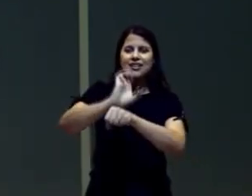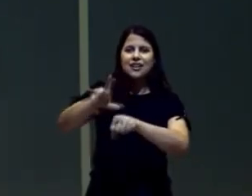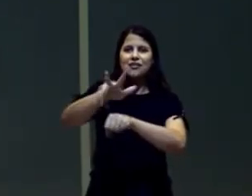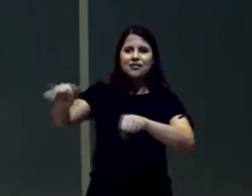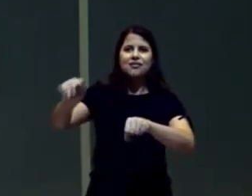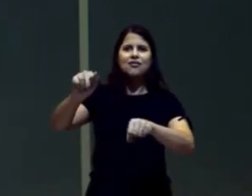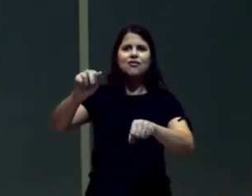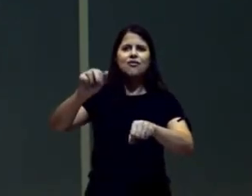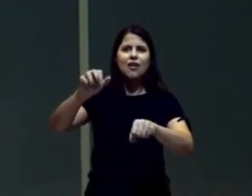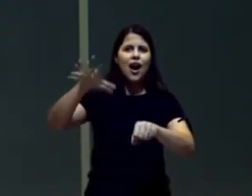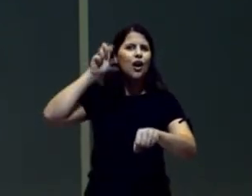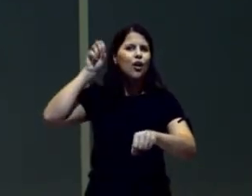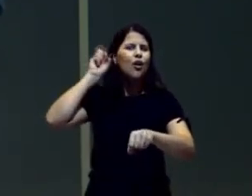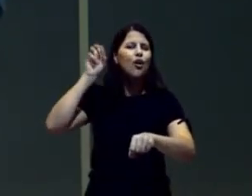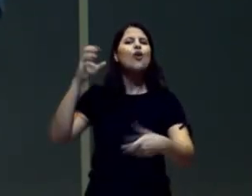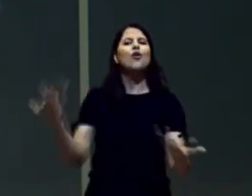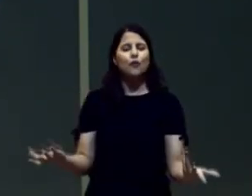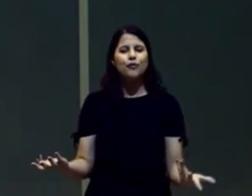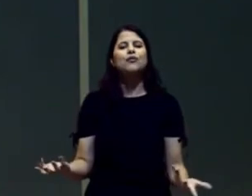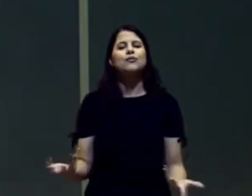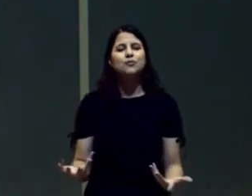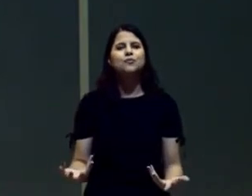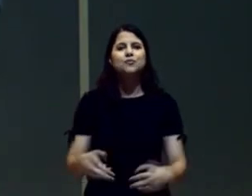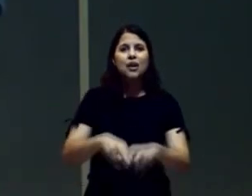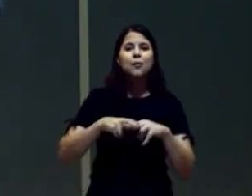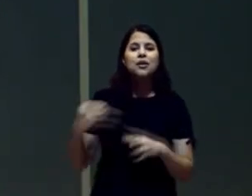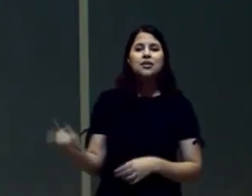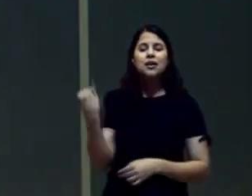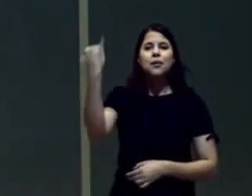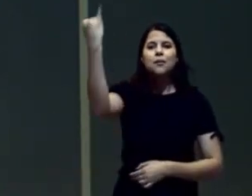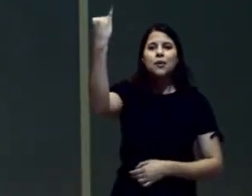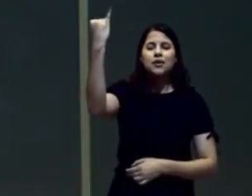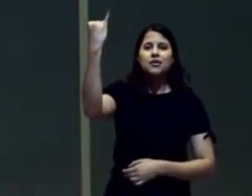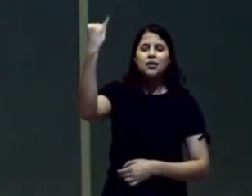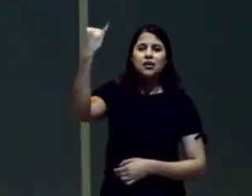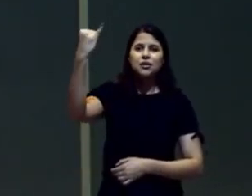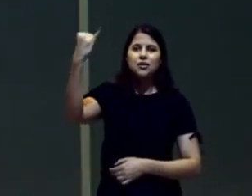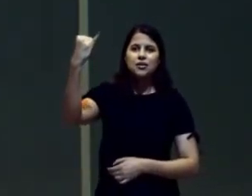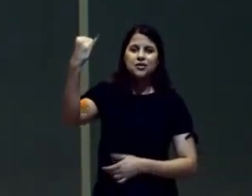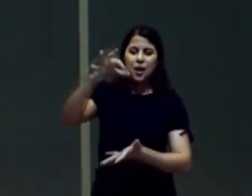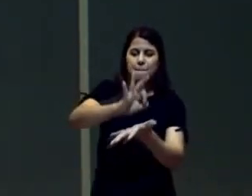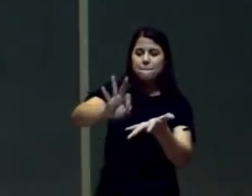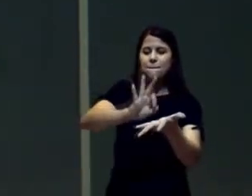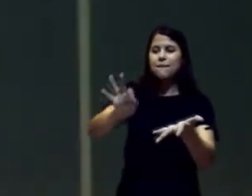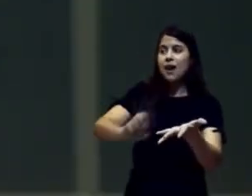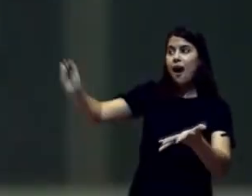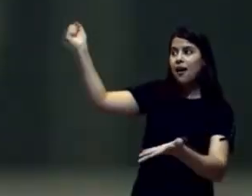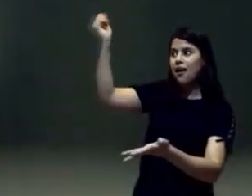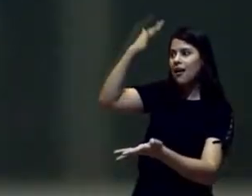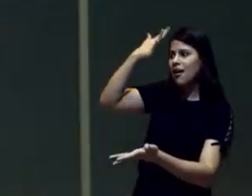Timóteo, mas ela seria lida de uma forma coletiva. Por isso, ao terminar a carta, Paulo diz: que a graça esteja com